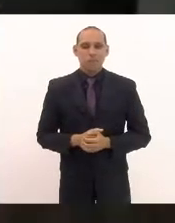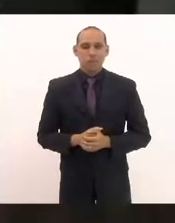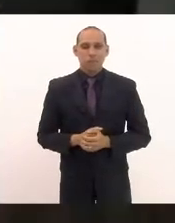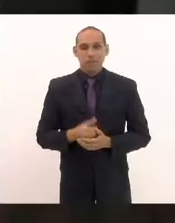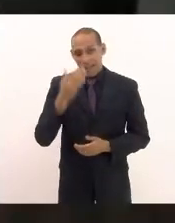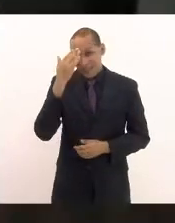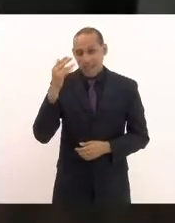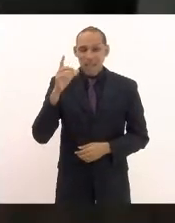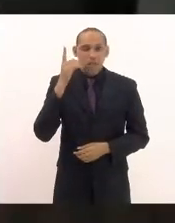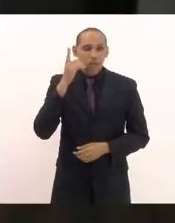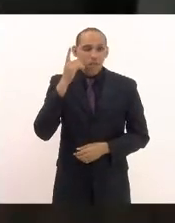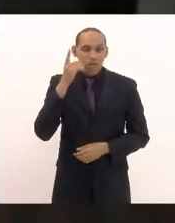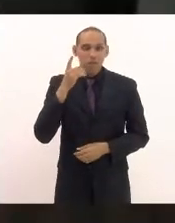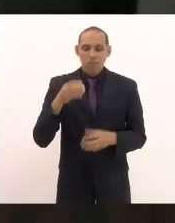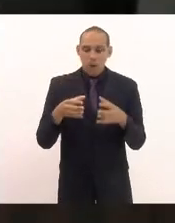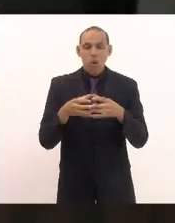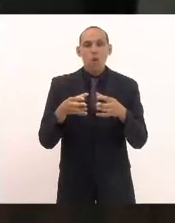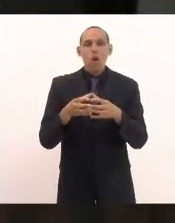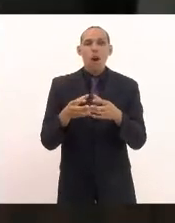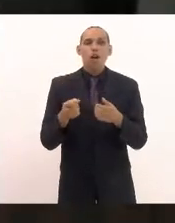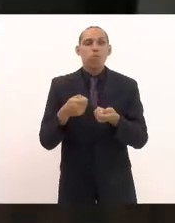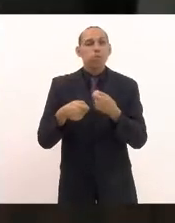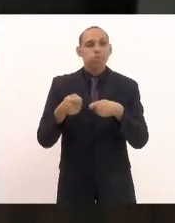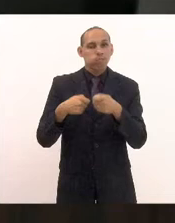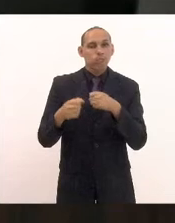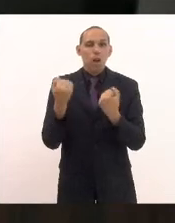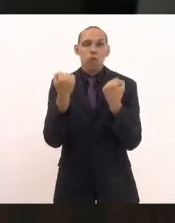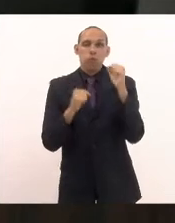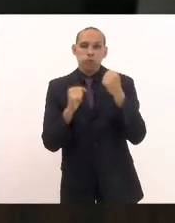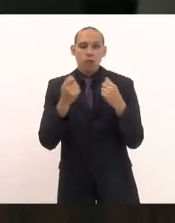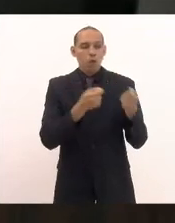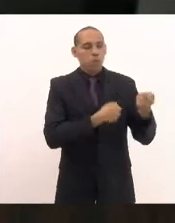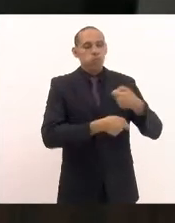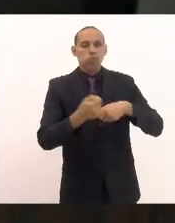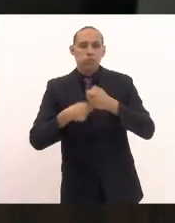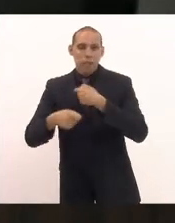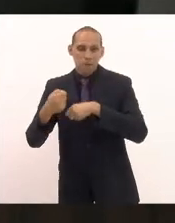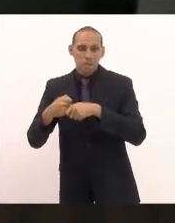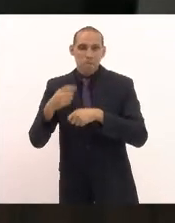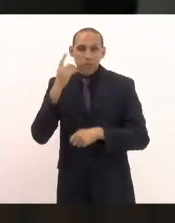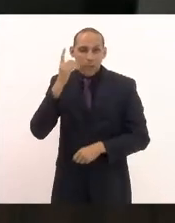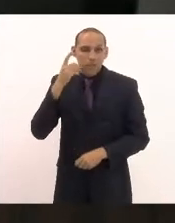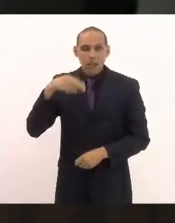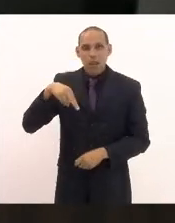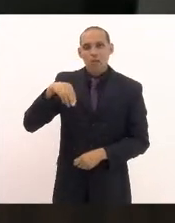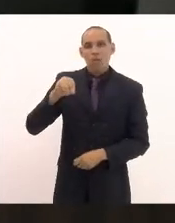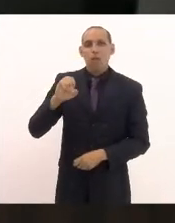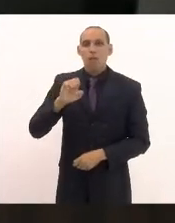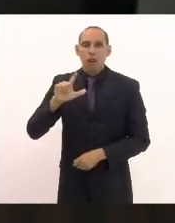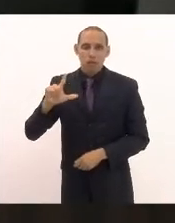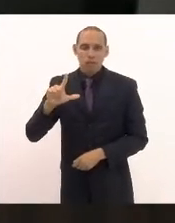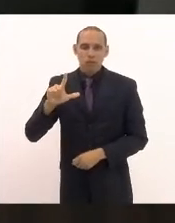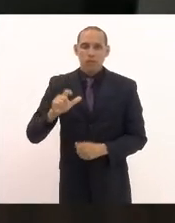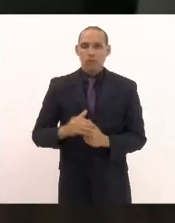Obrigado, deputado. Pela Comissão de Economia, Indústria e Comércio, deputado Noel de Carvalho,